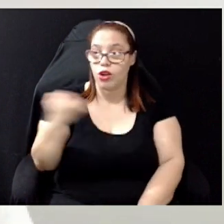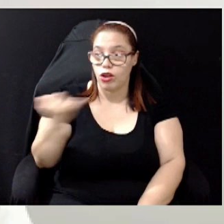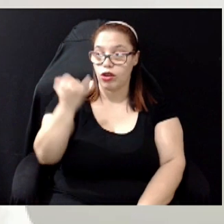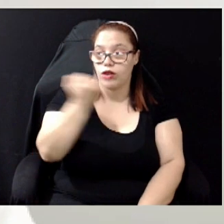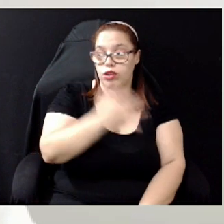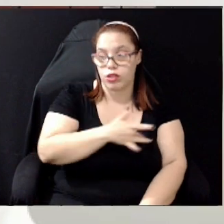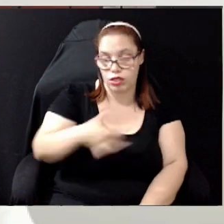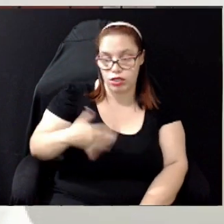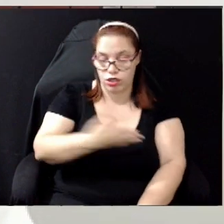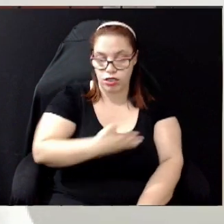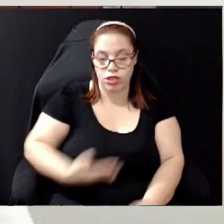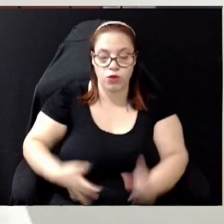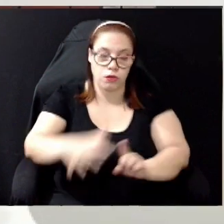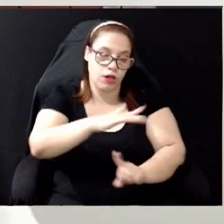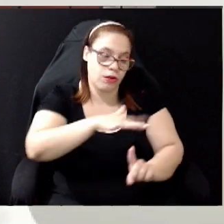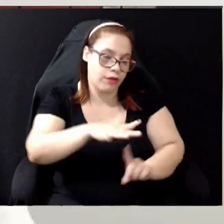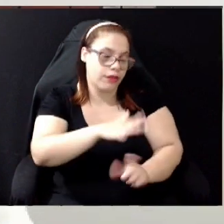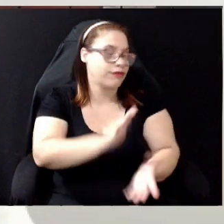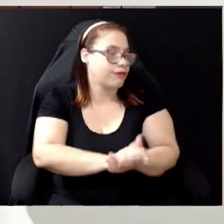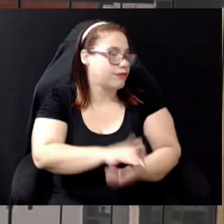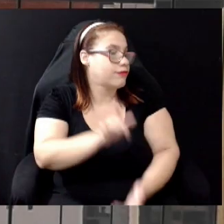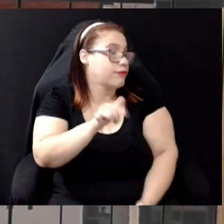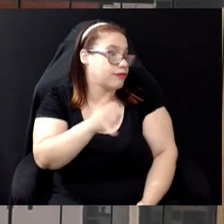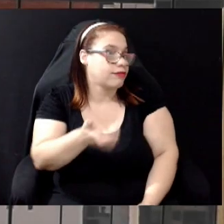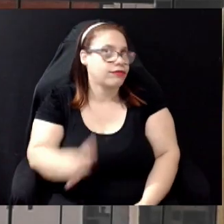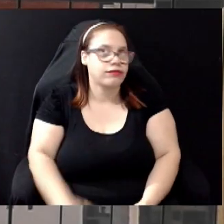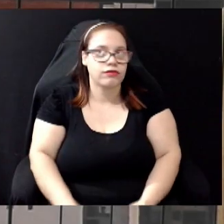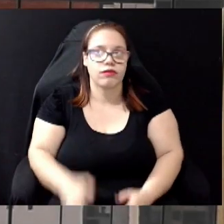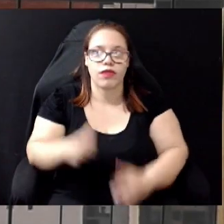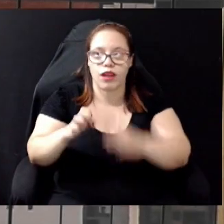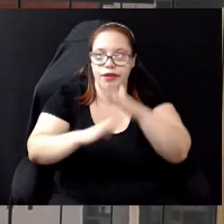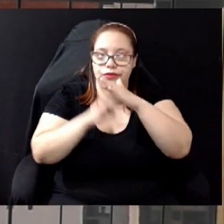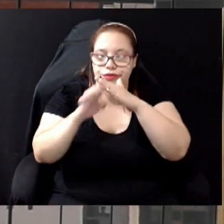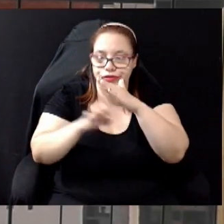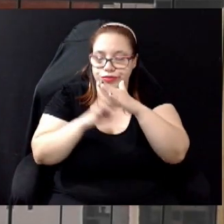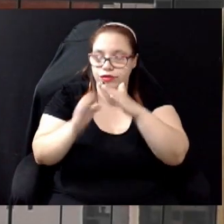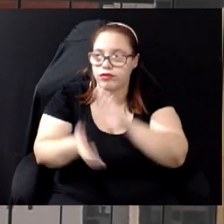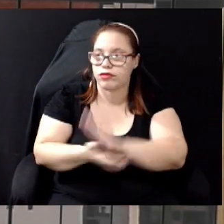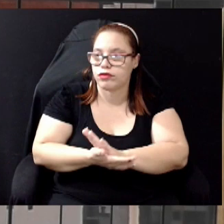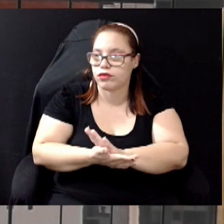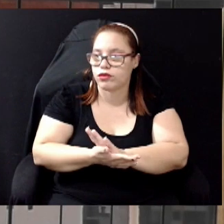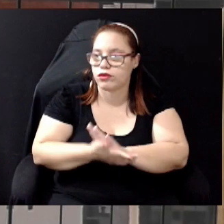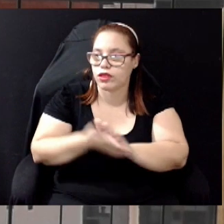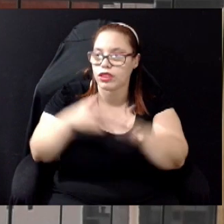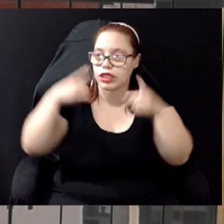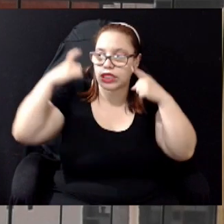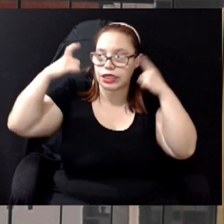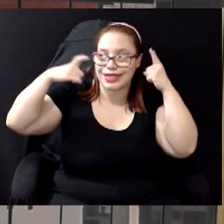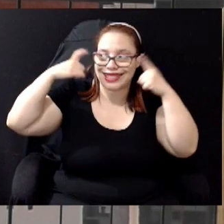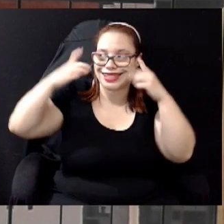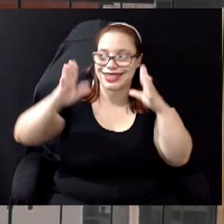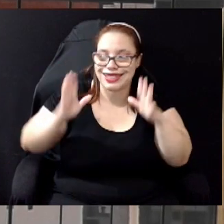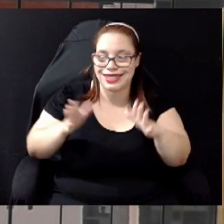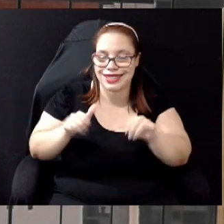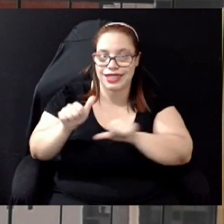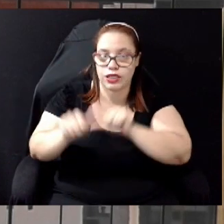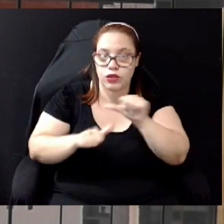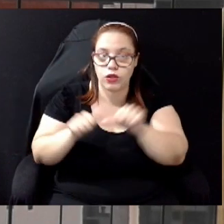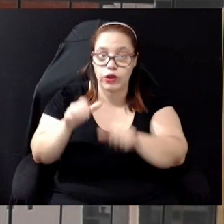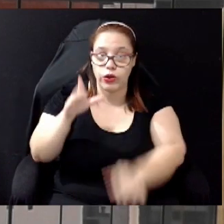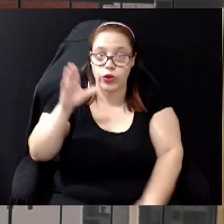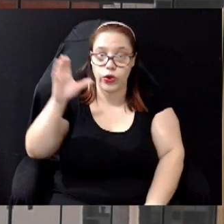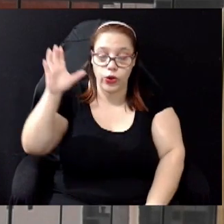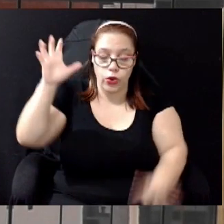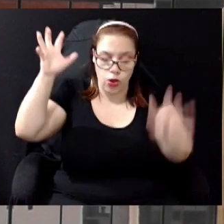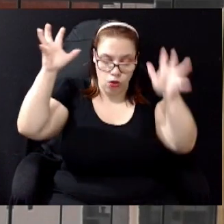nós, a saúde pública e o meio ambiente. Porque até as empresas devem ter essa preocupação, já que mudou o regime